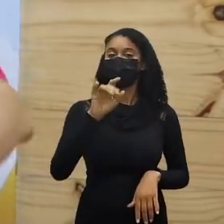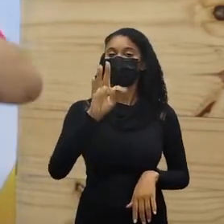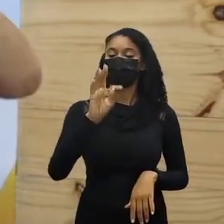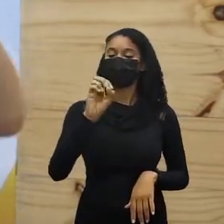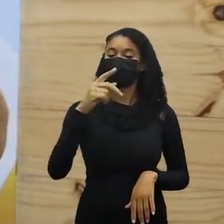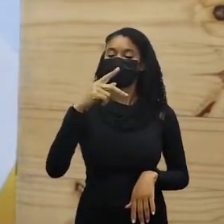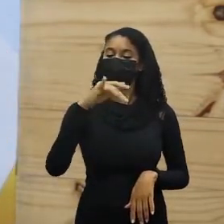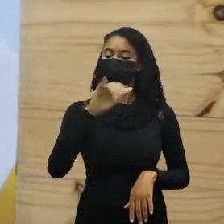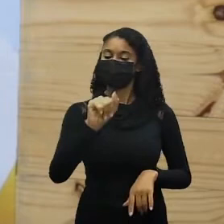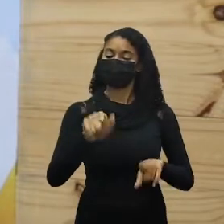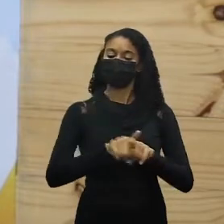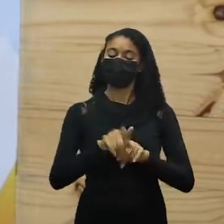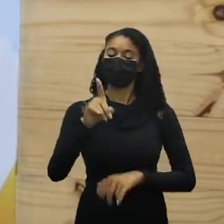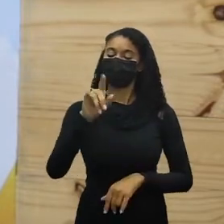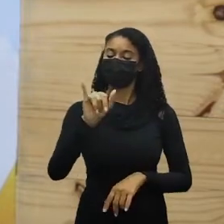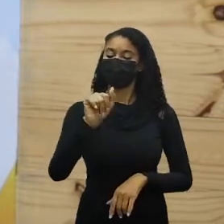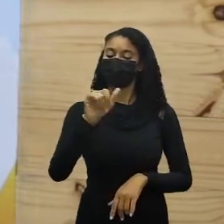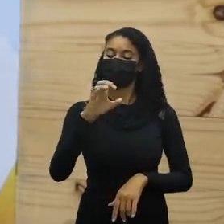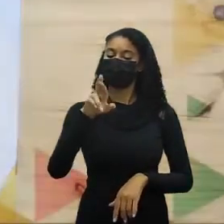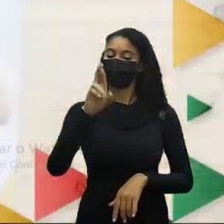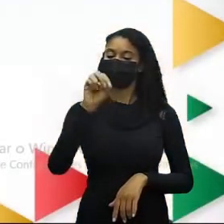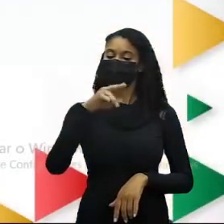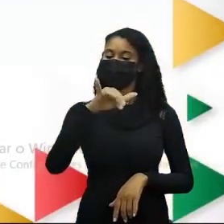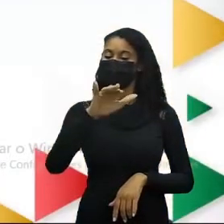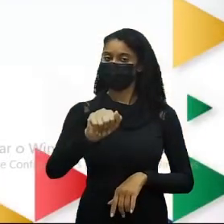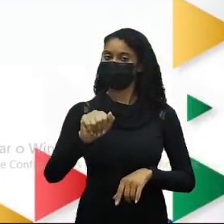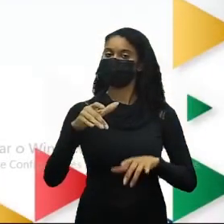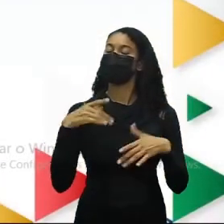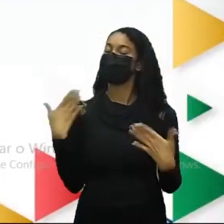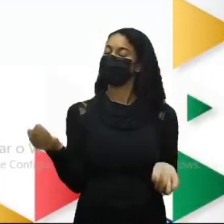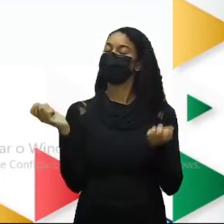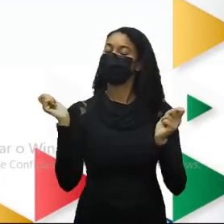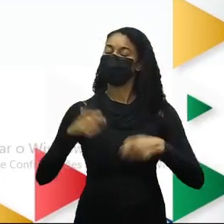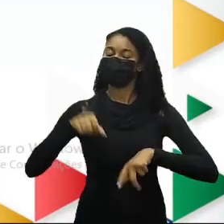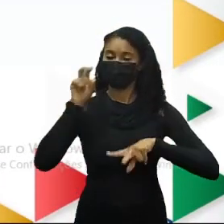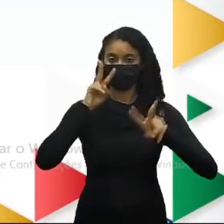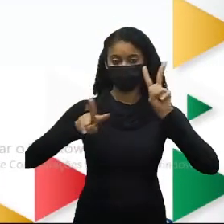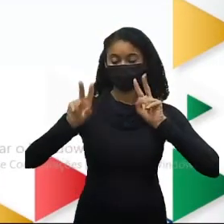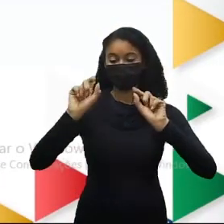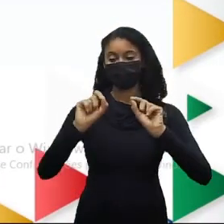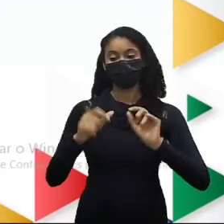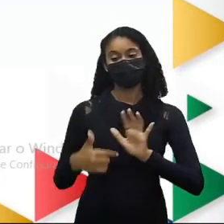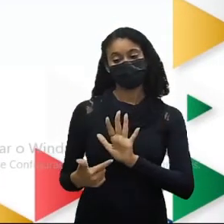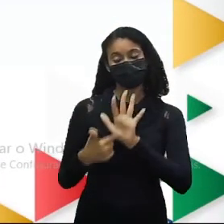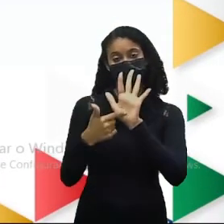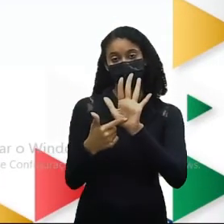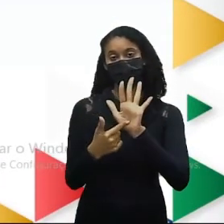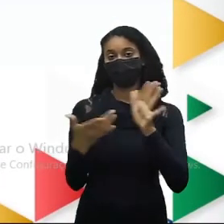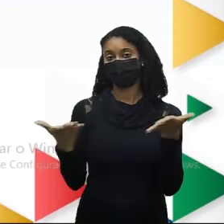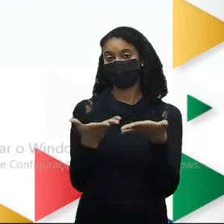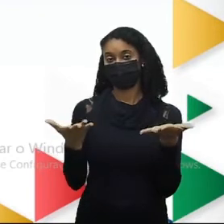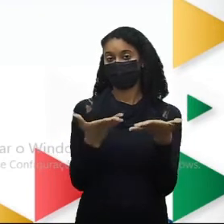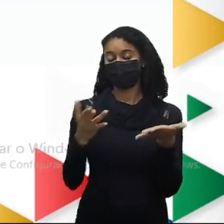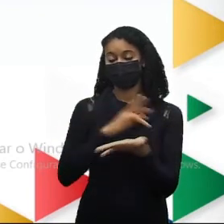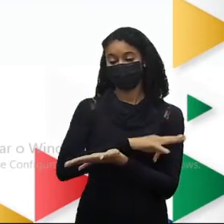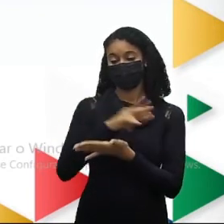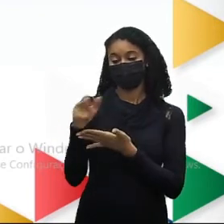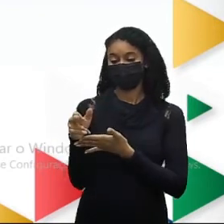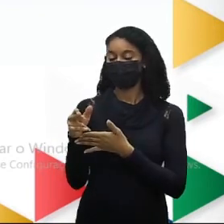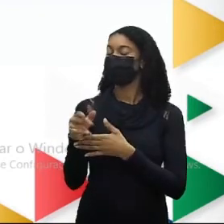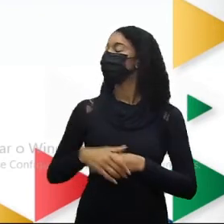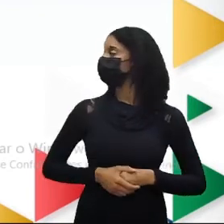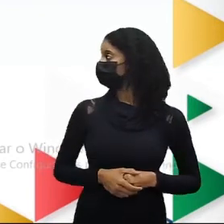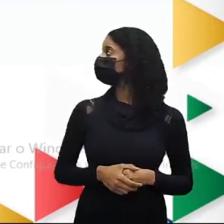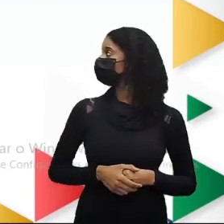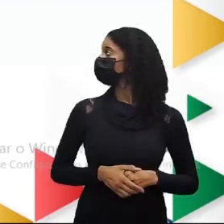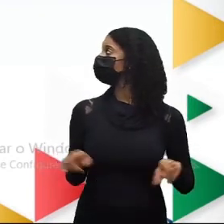certo? Então, como podemos ver, justamente aqui o que está representado é o que? São as variações.